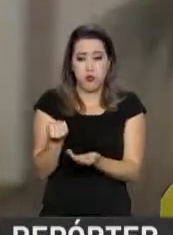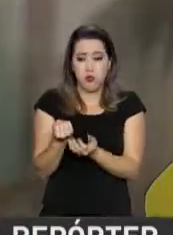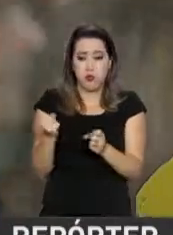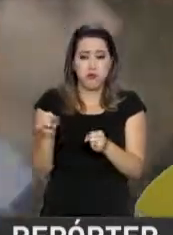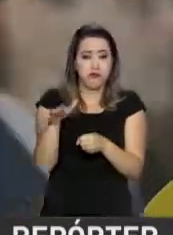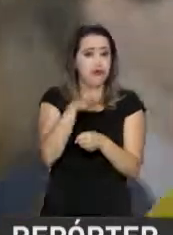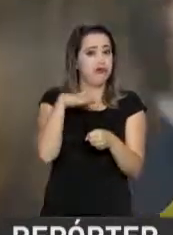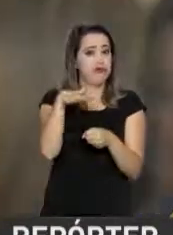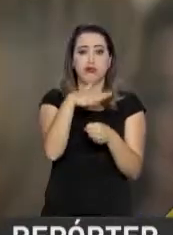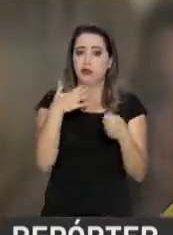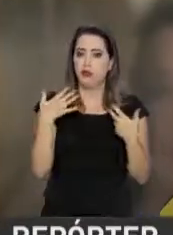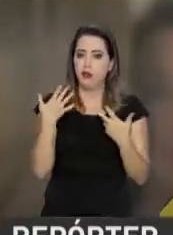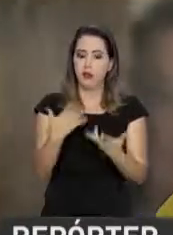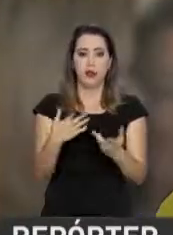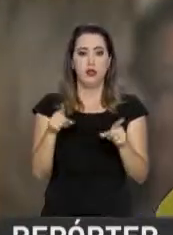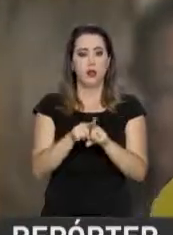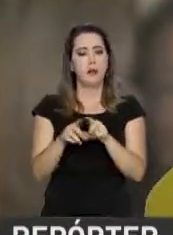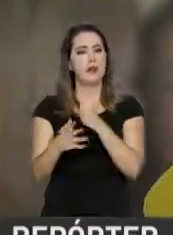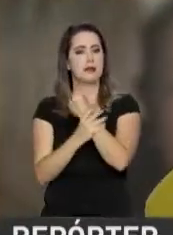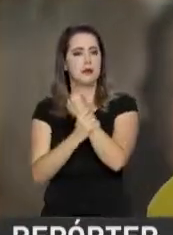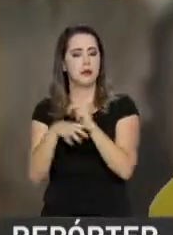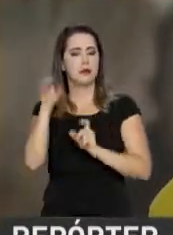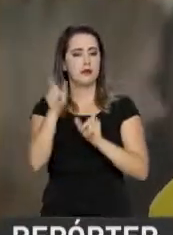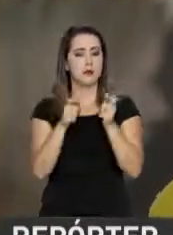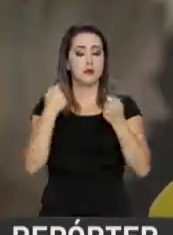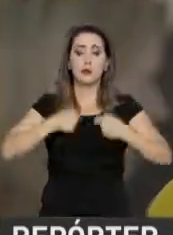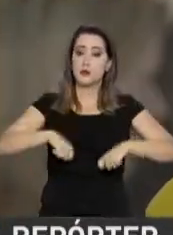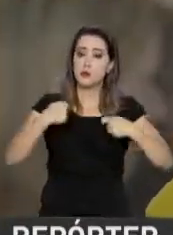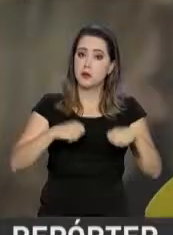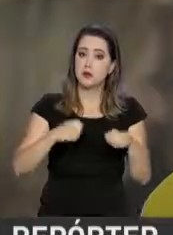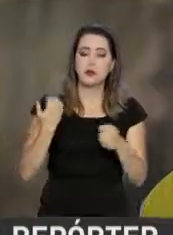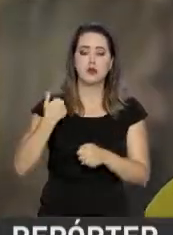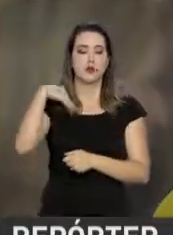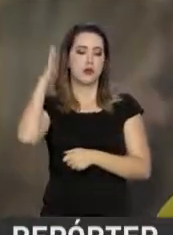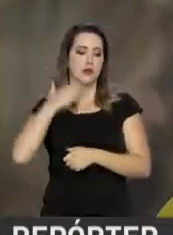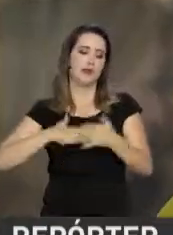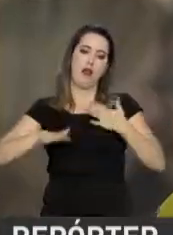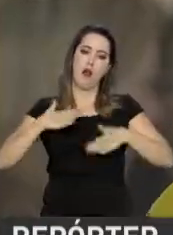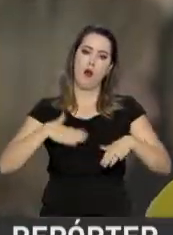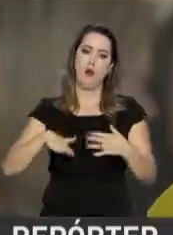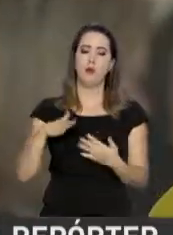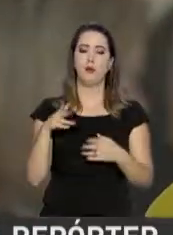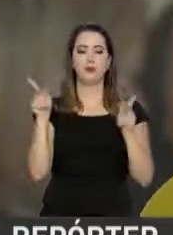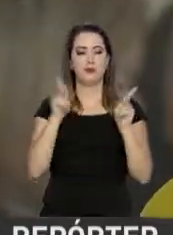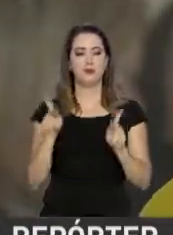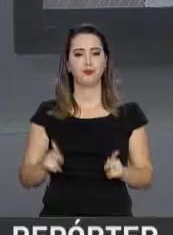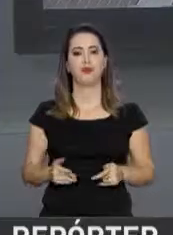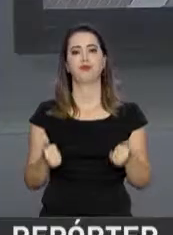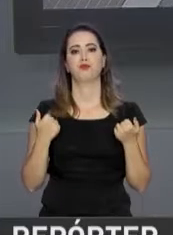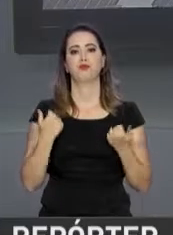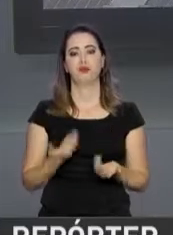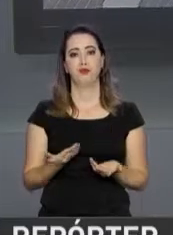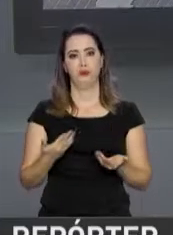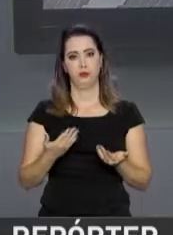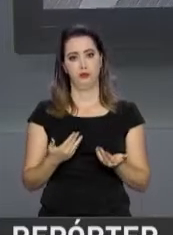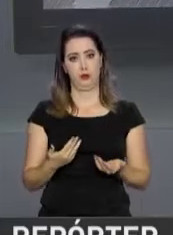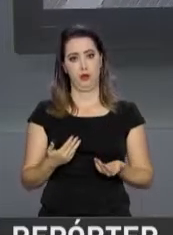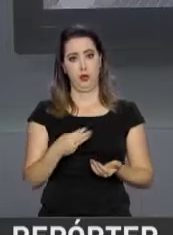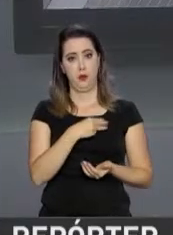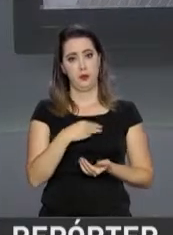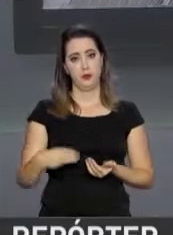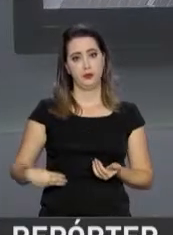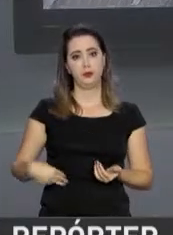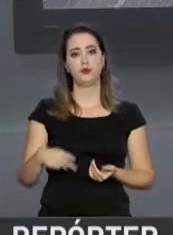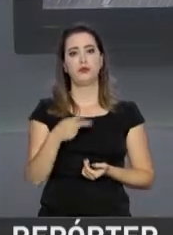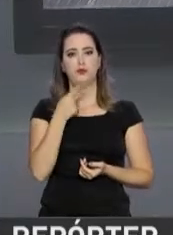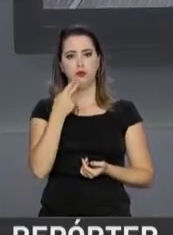também a segurança dos brasileiros que precisam mais tranquilidade sossego e paz o ministro raul